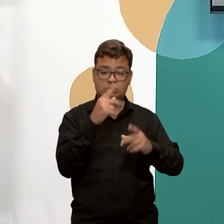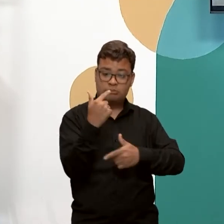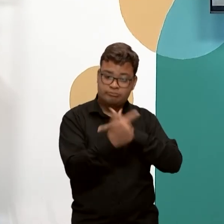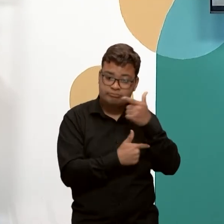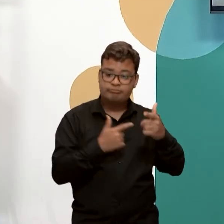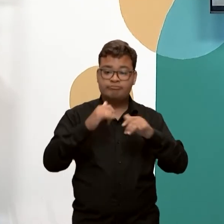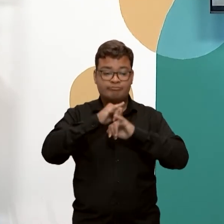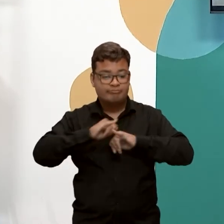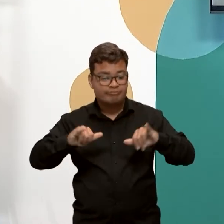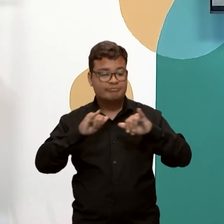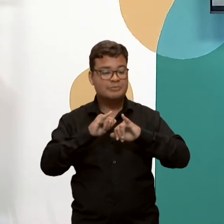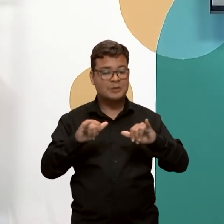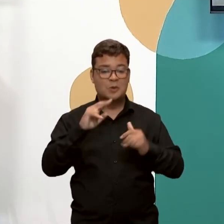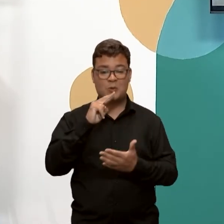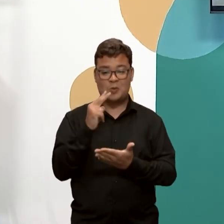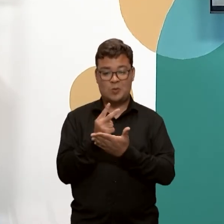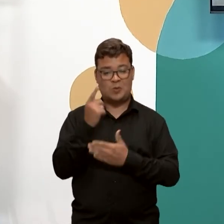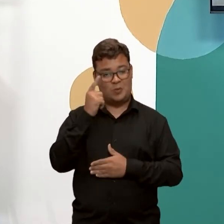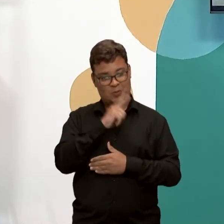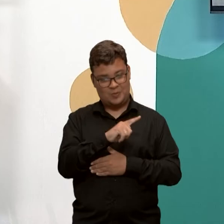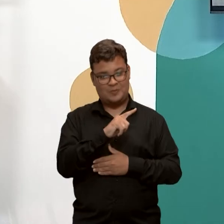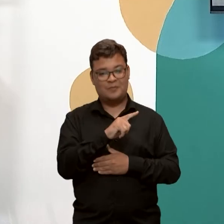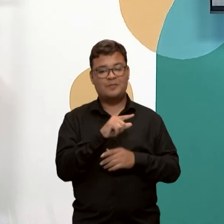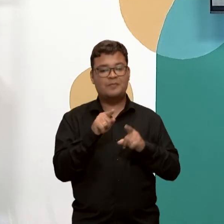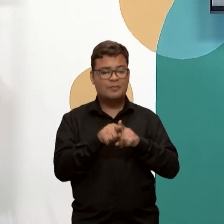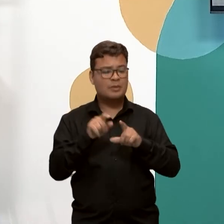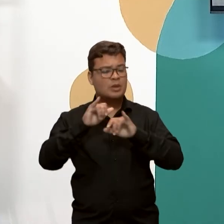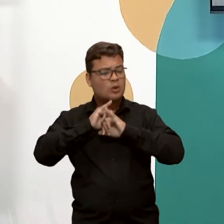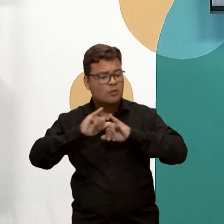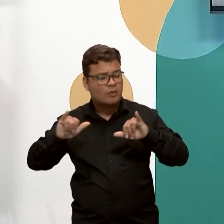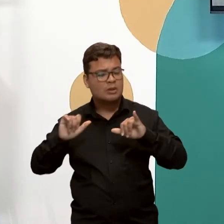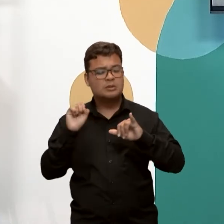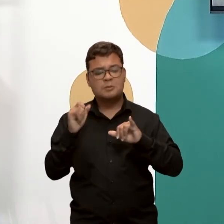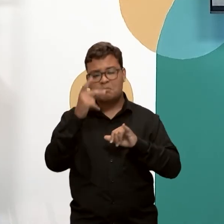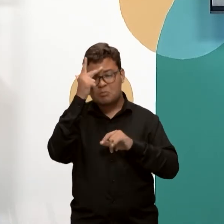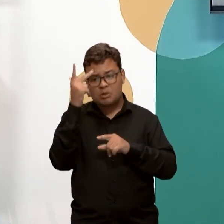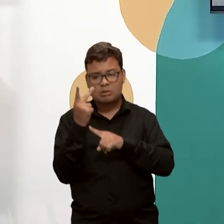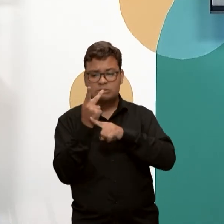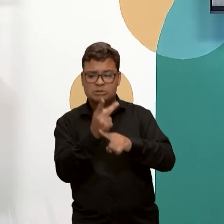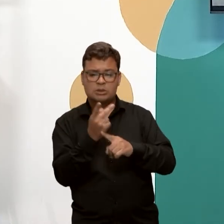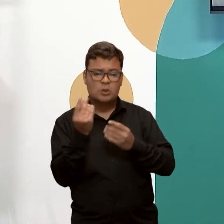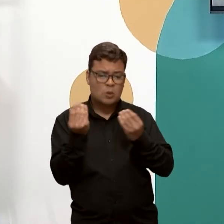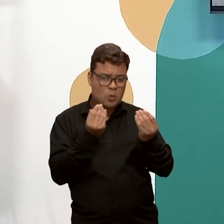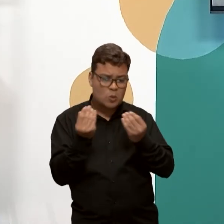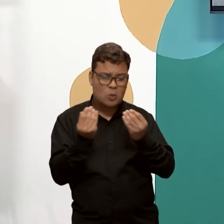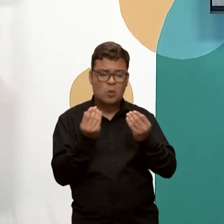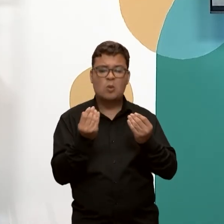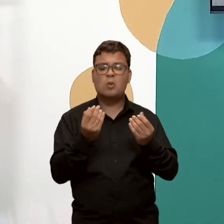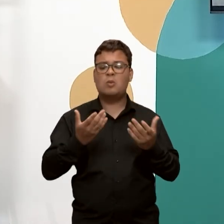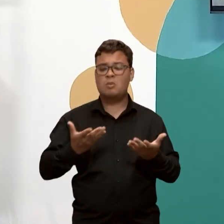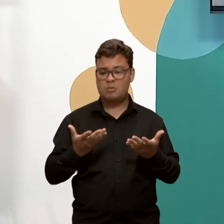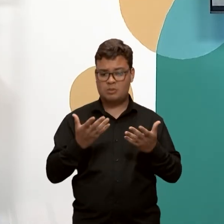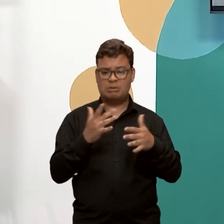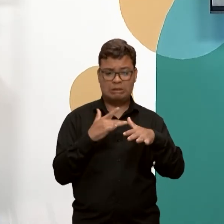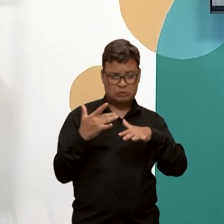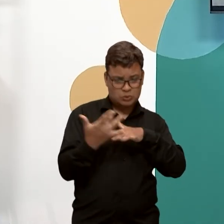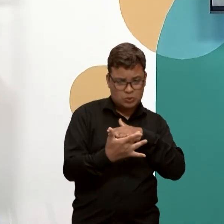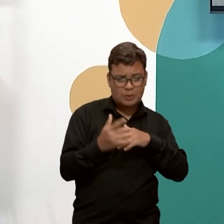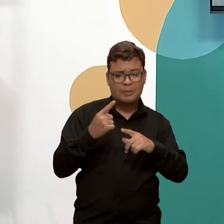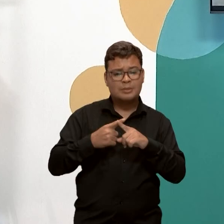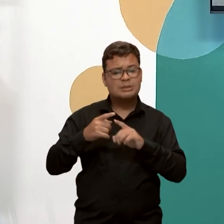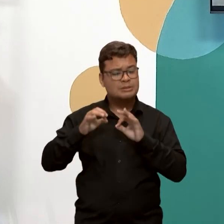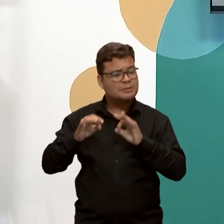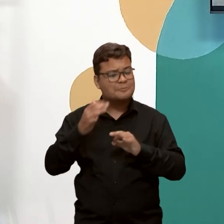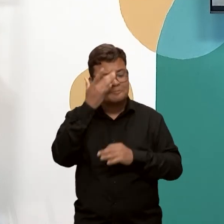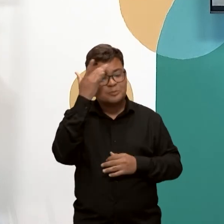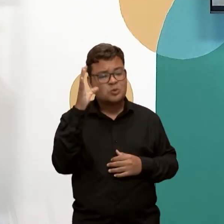trabalho, sendo reconhecido. Então, só divulga novamente se as pessoas quiserem te seguir, se tem rede social, além do YouTube, porque aí aposto que deve ter gente curiosa